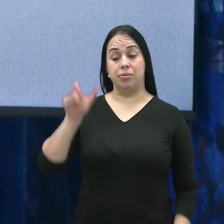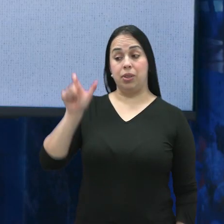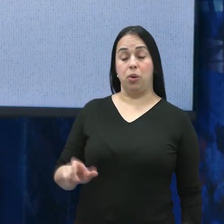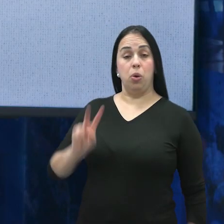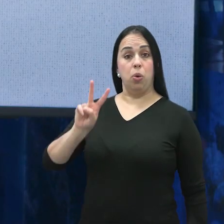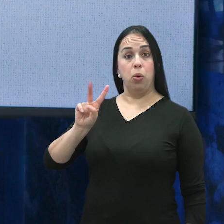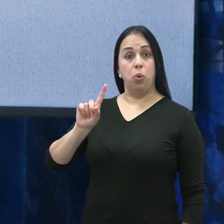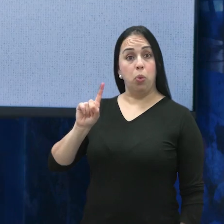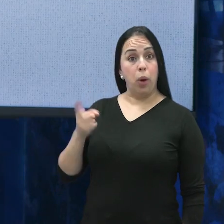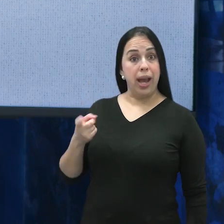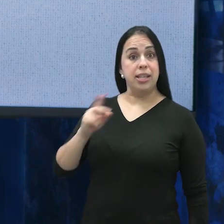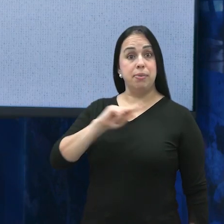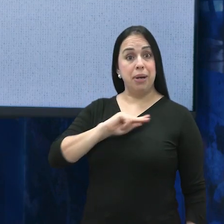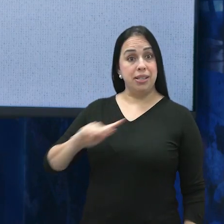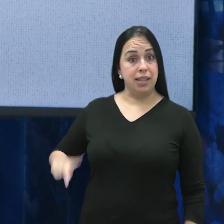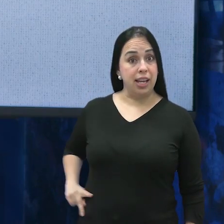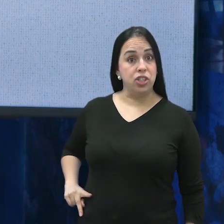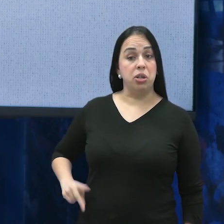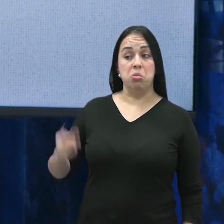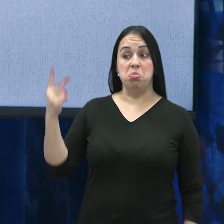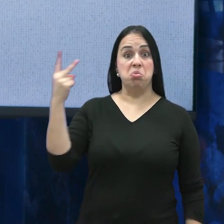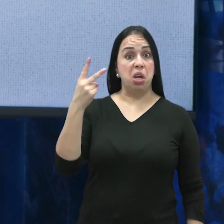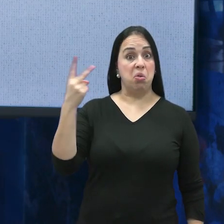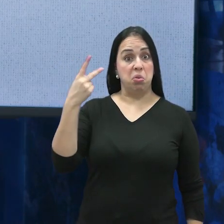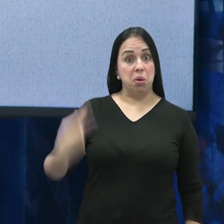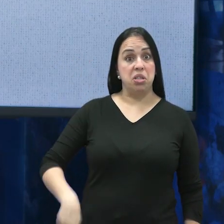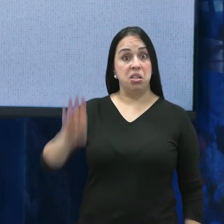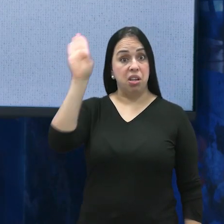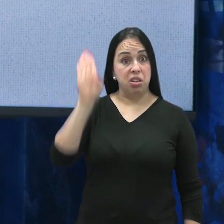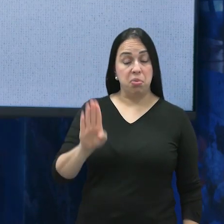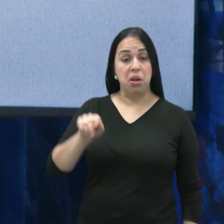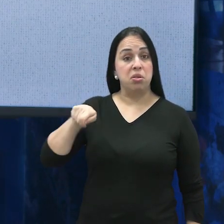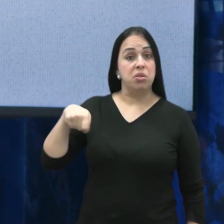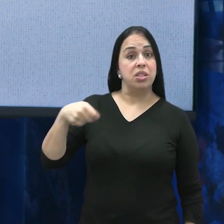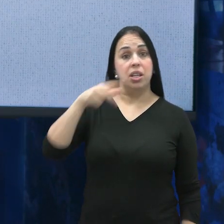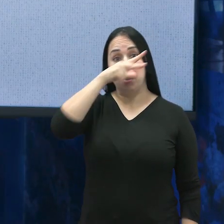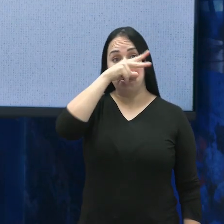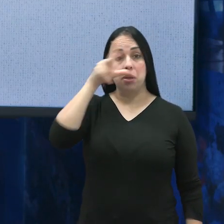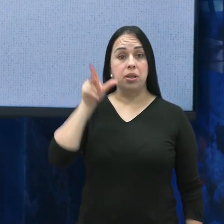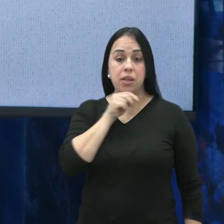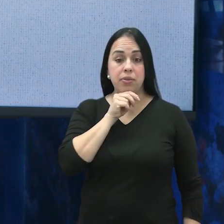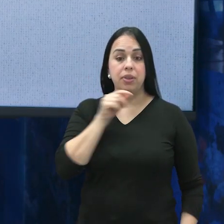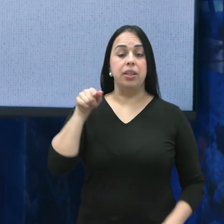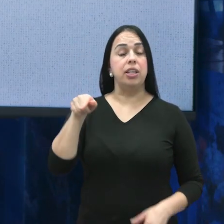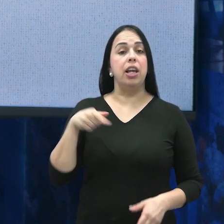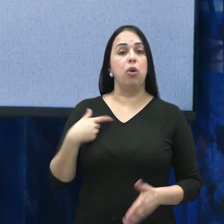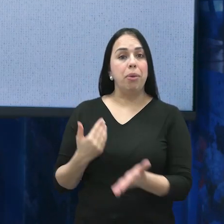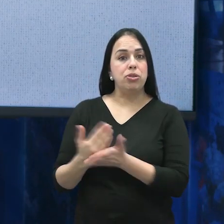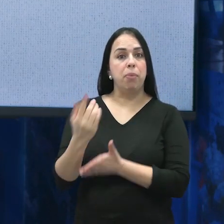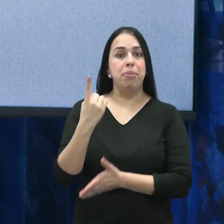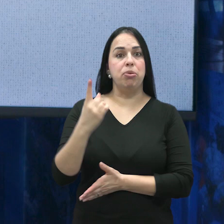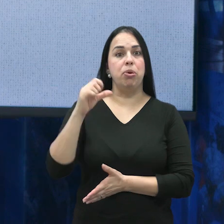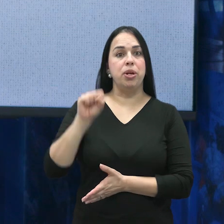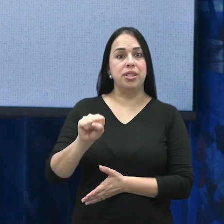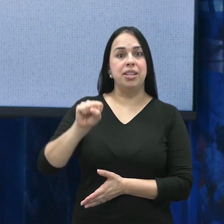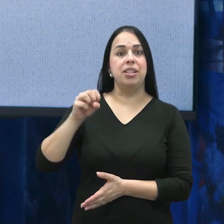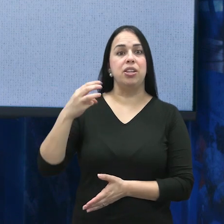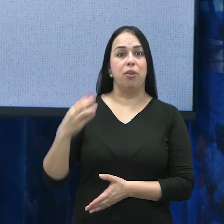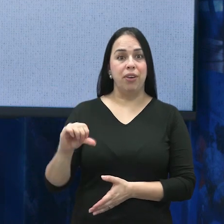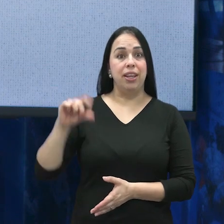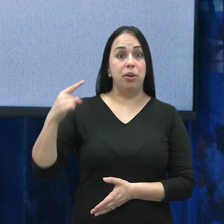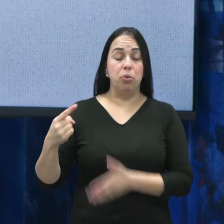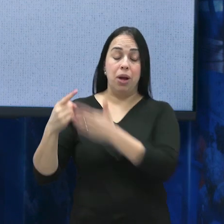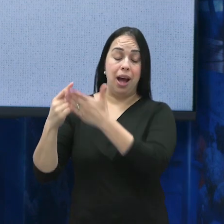Floriano Vieira Peixoto foi o segundo presidente do Brasil, em um mandato que foi de 1891 a